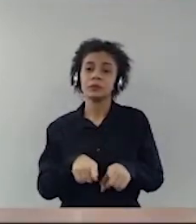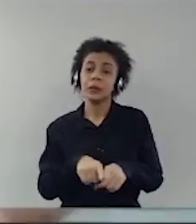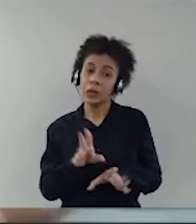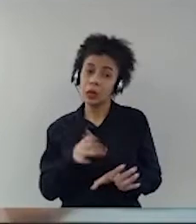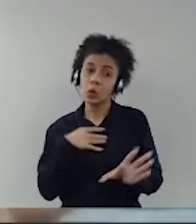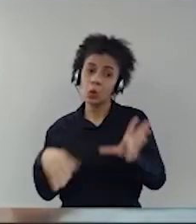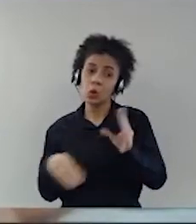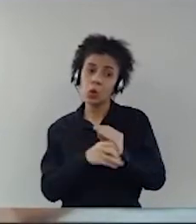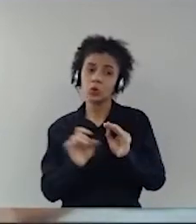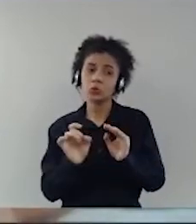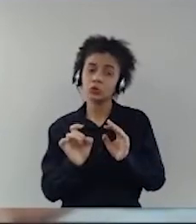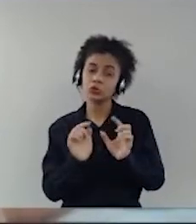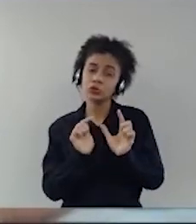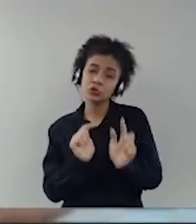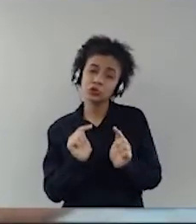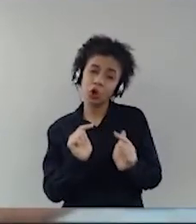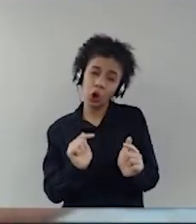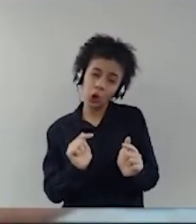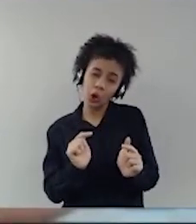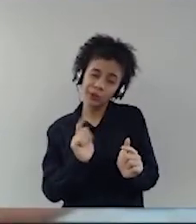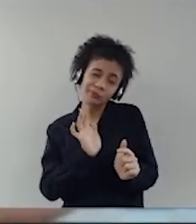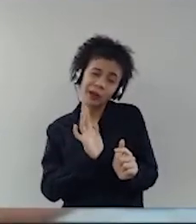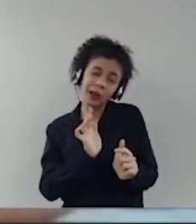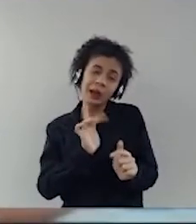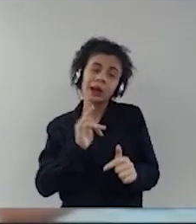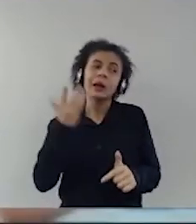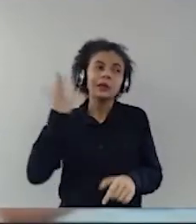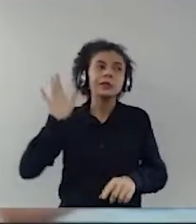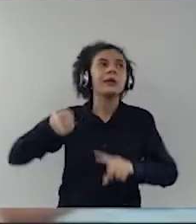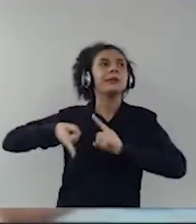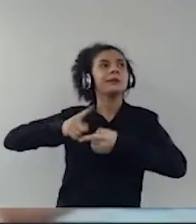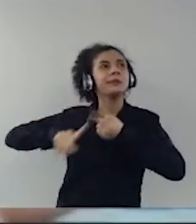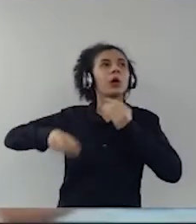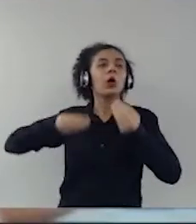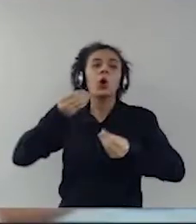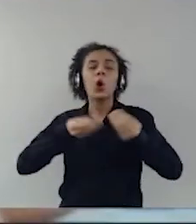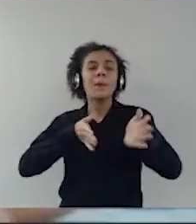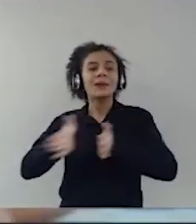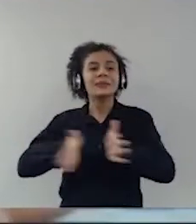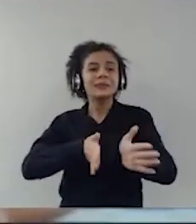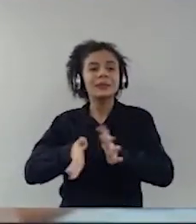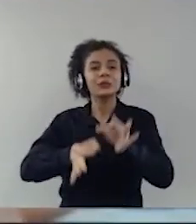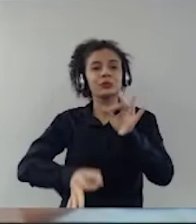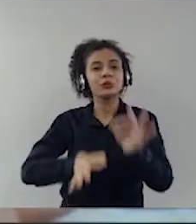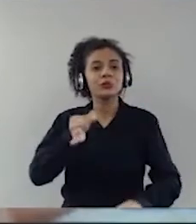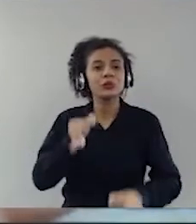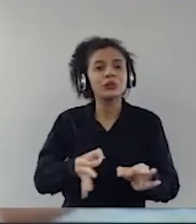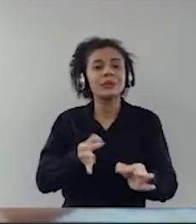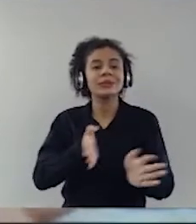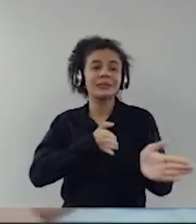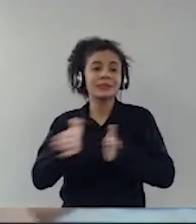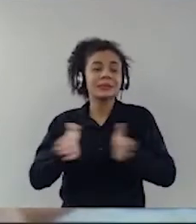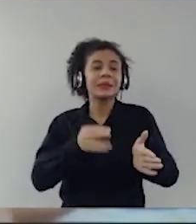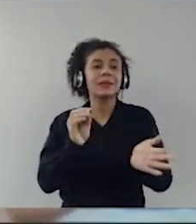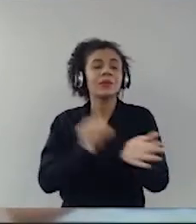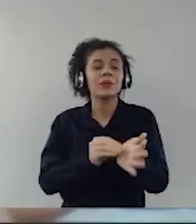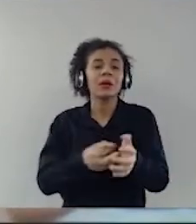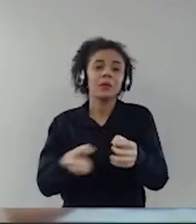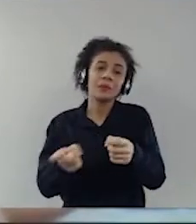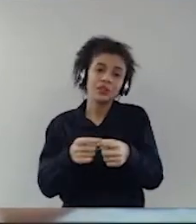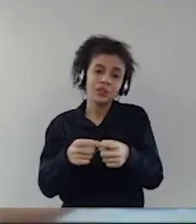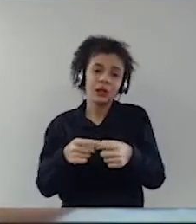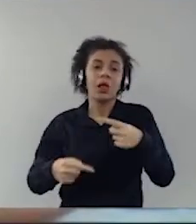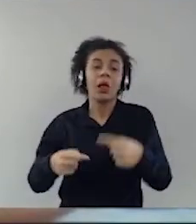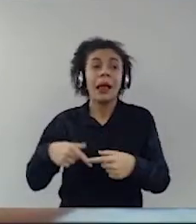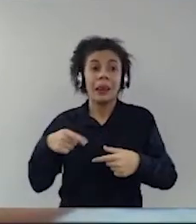vou colocar sorte, mas assim, há muito tempo que se discute o acesso à justiça, o acesso a medicamentos. Então, quando foi